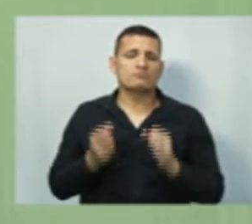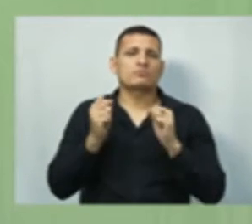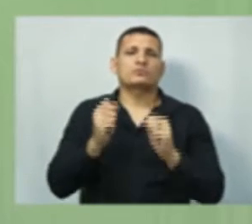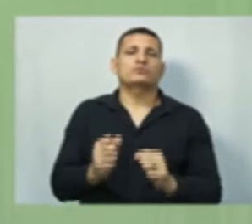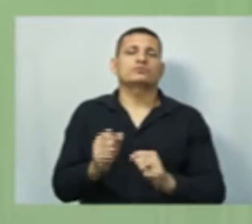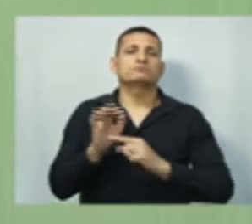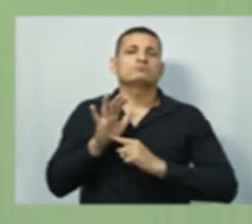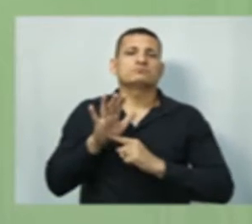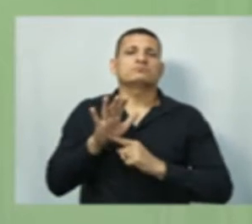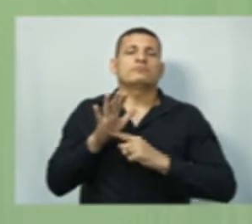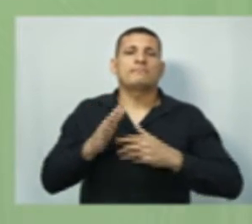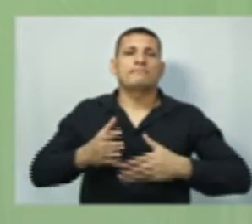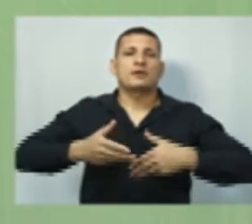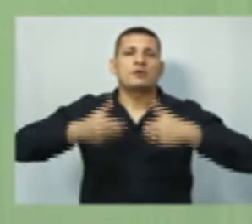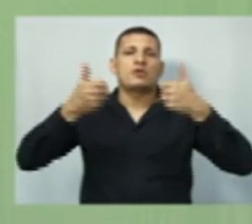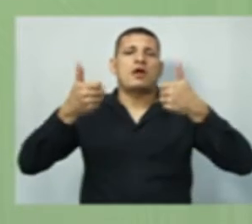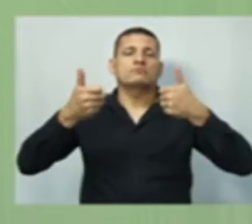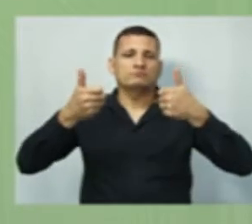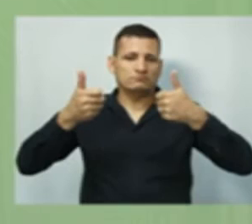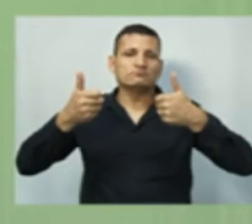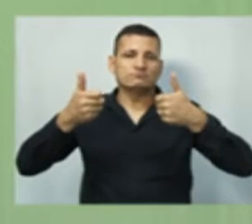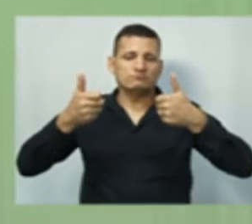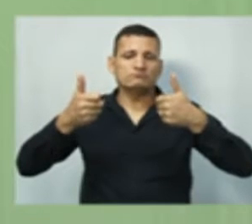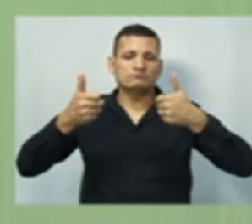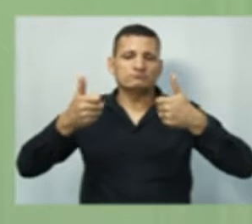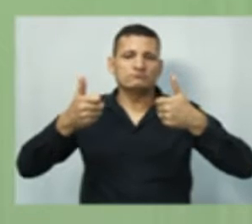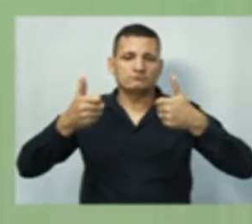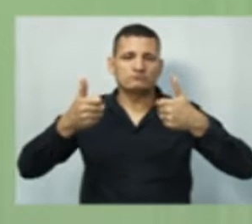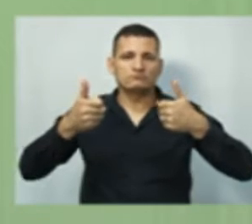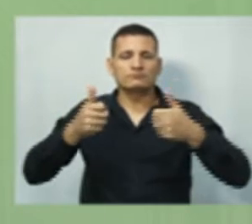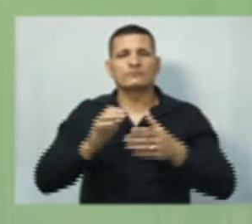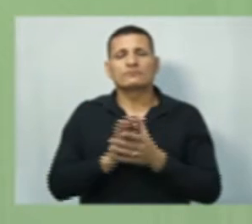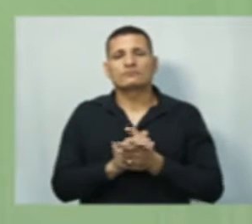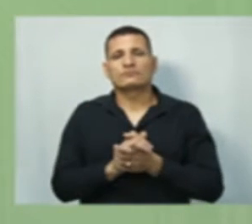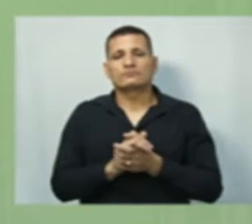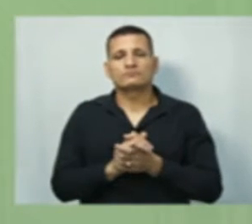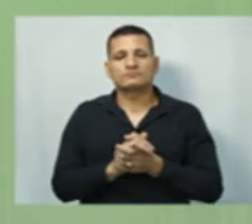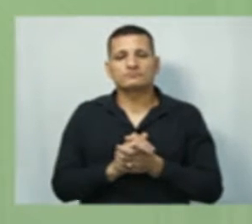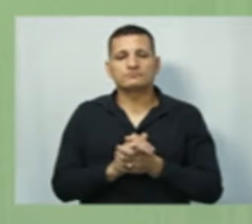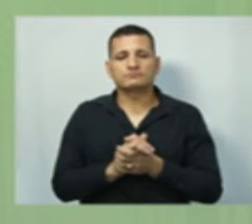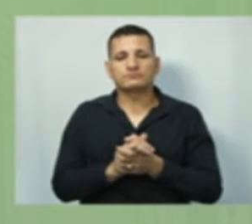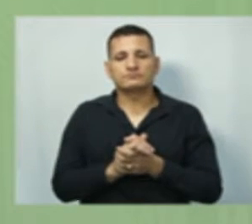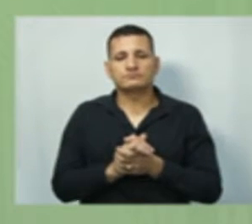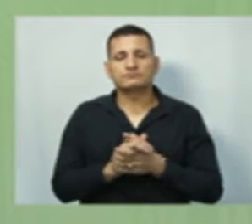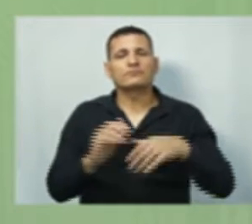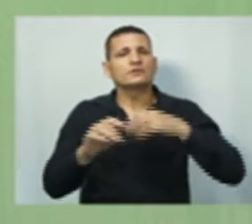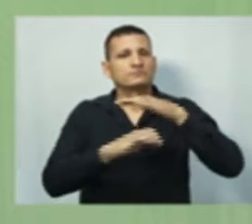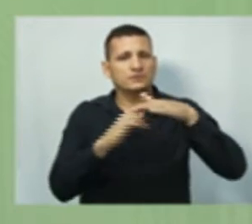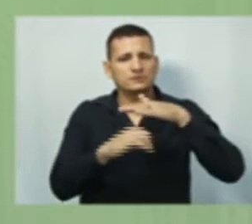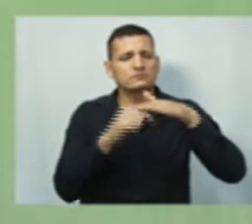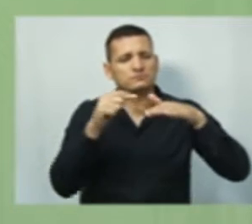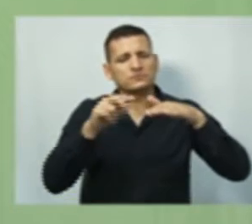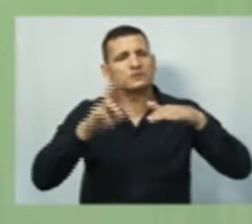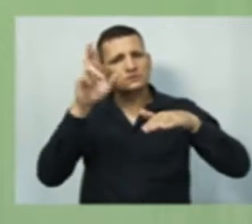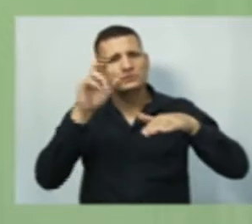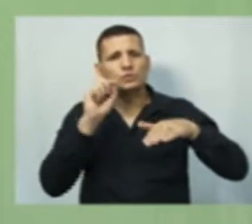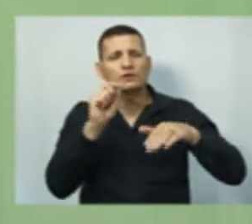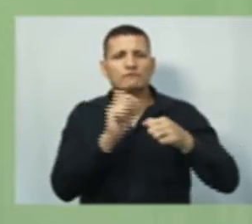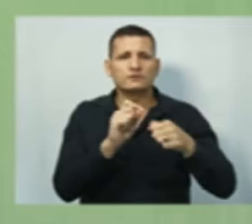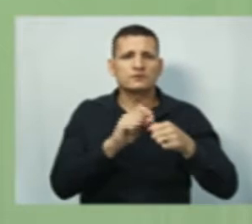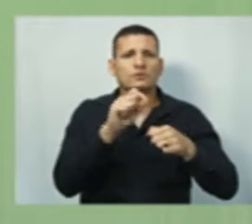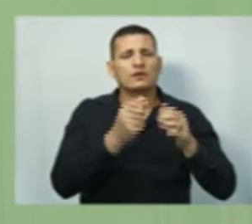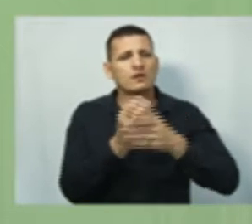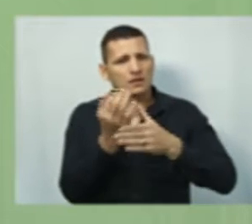os resultados do mercado. O mercado decide o que produzir e quanto produzir, mas nem sempre essa escolha, essa